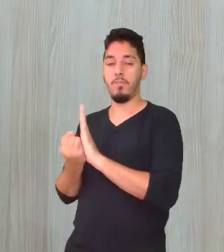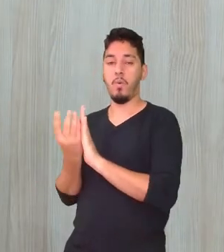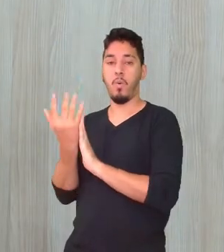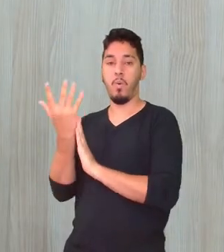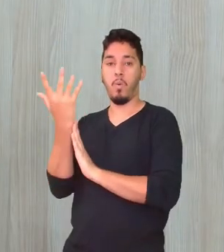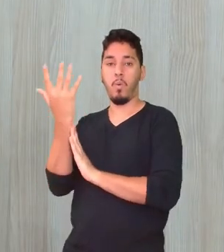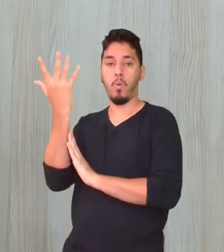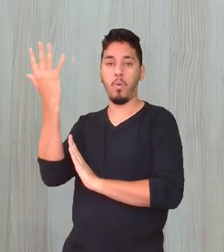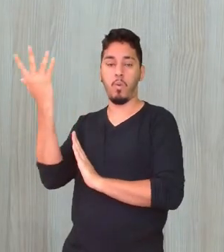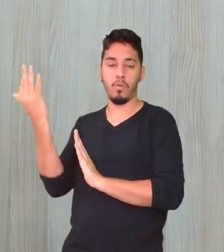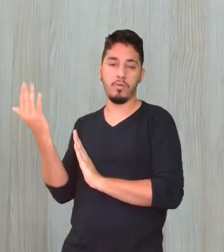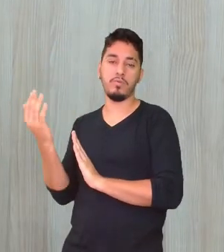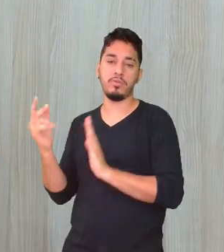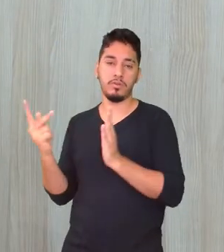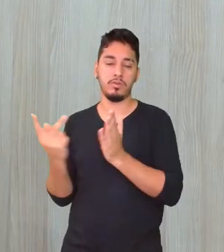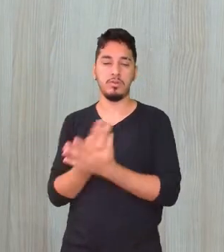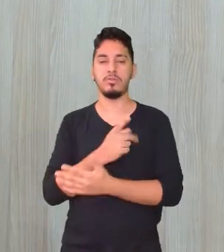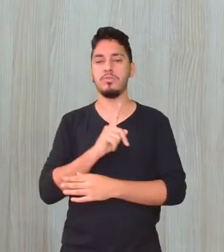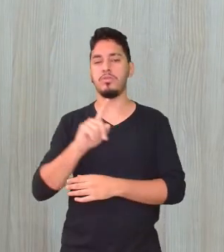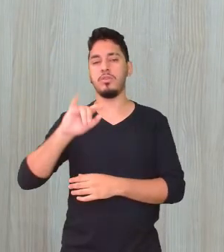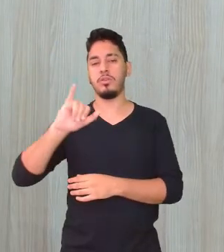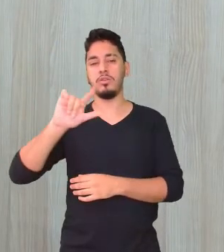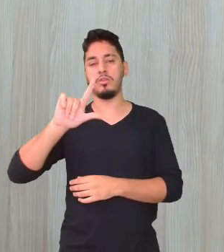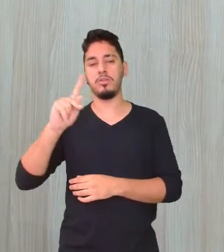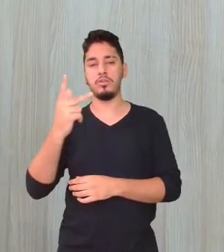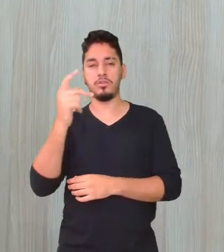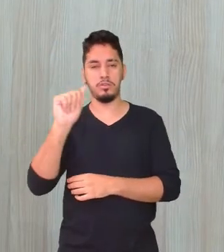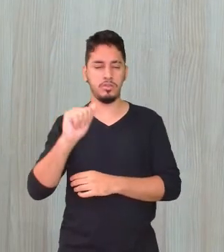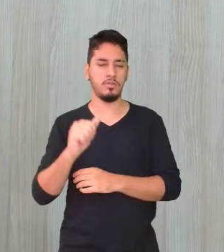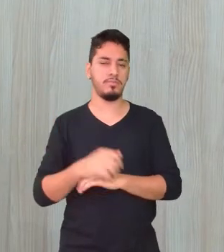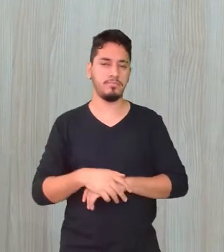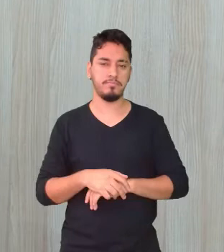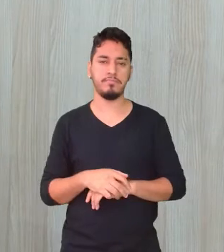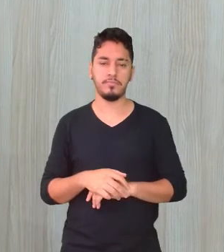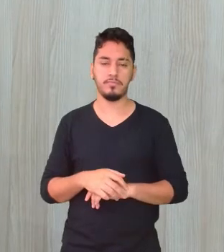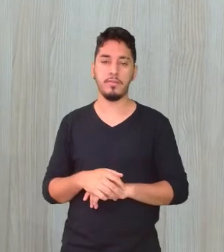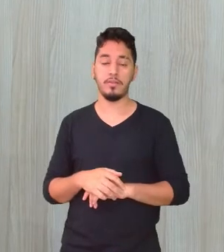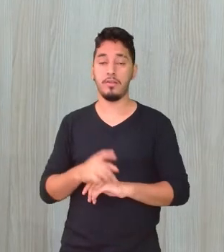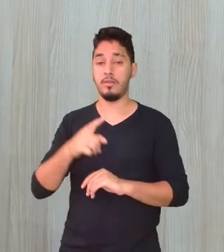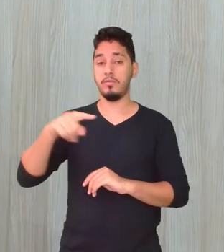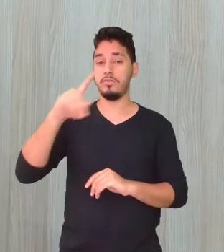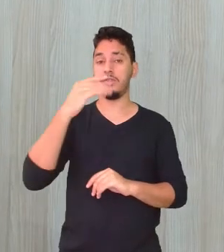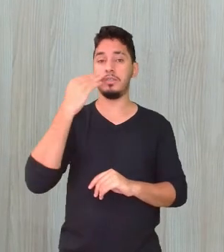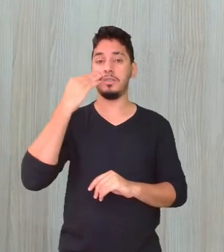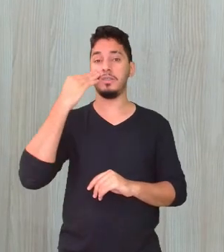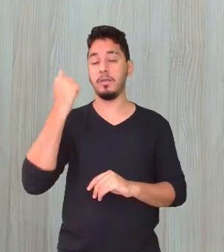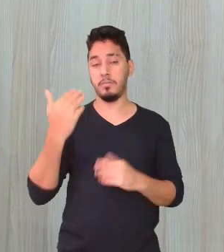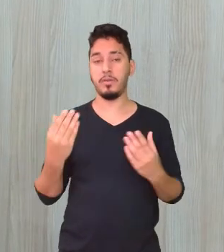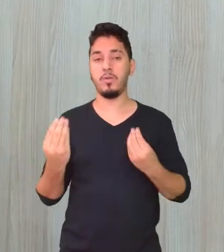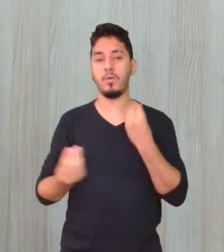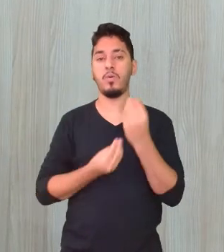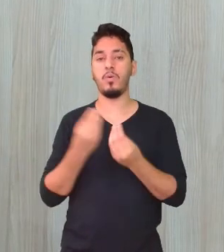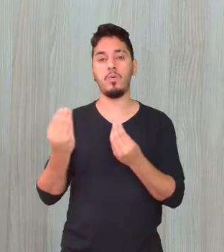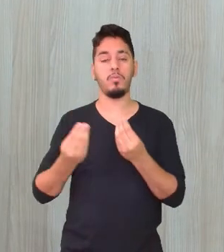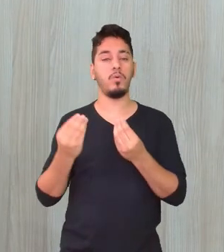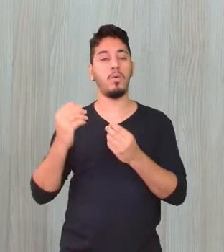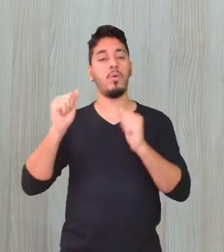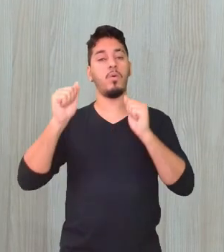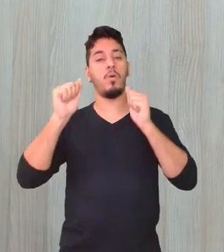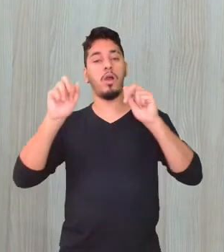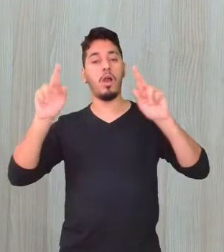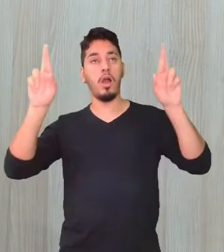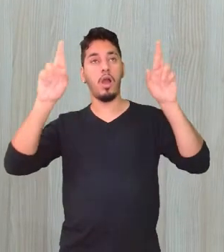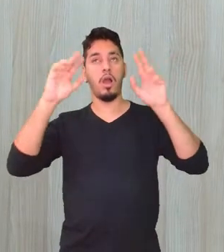erupção vulcânica que houve na ilha, bem pertinho aqui de Tonga. Bem pertinho, Para vocês verem, né, como o ar se movimenta,